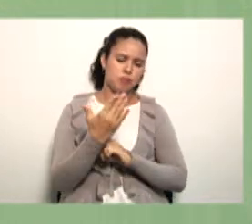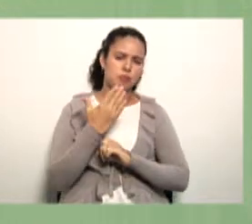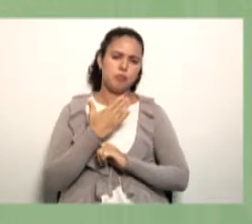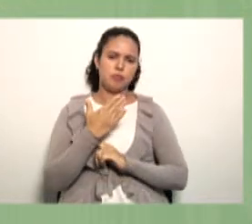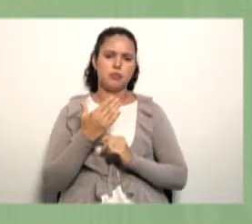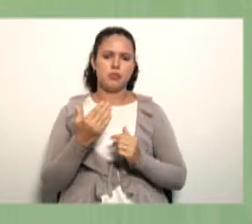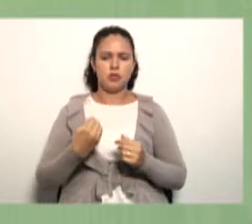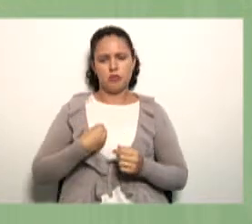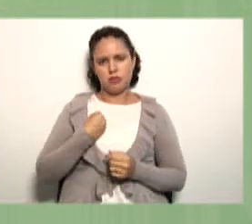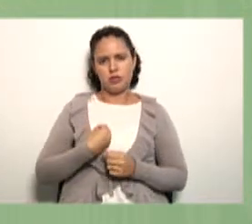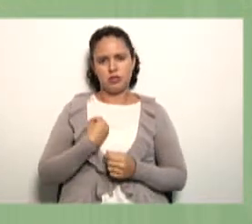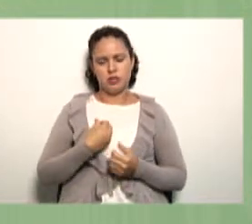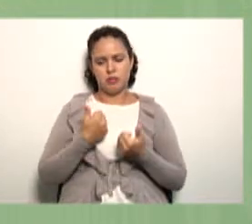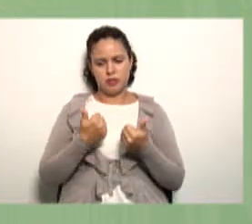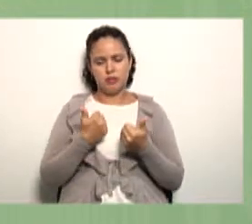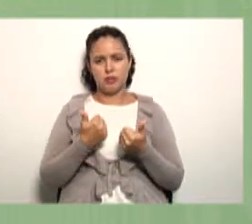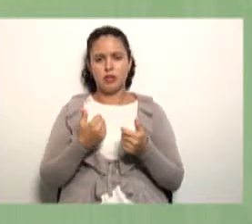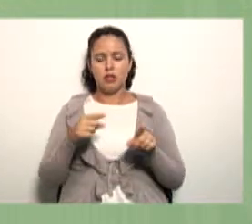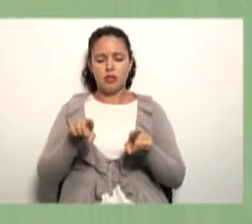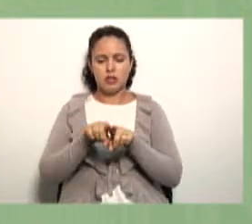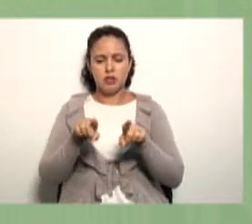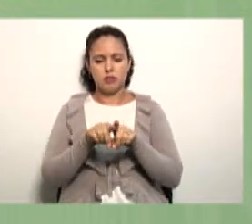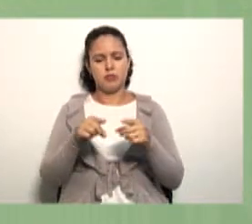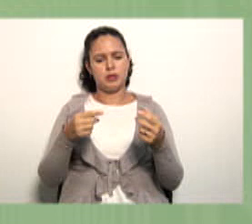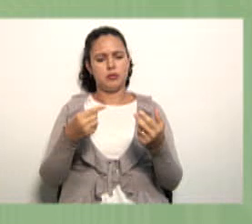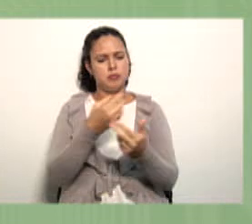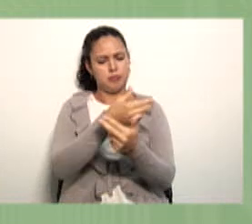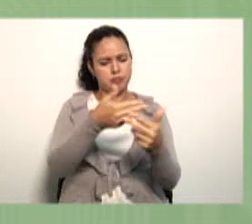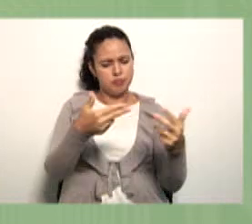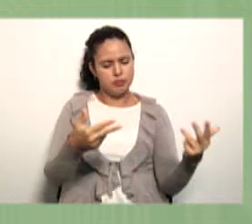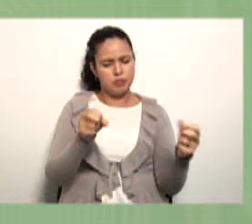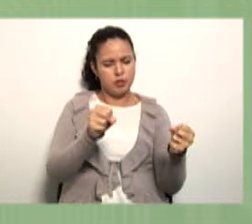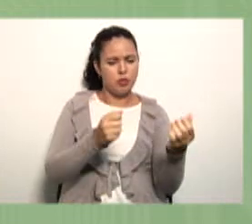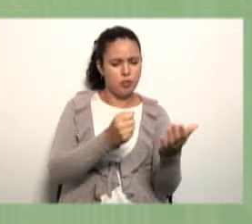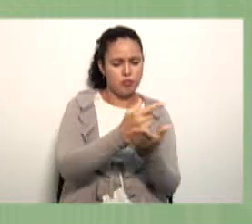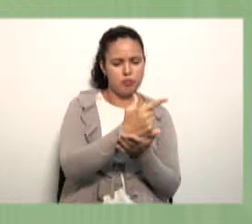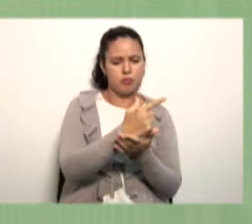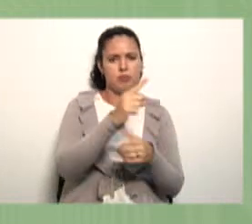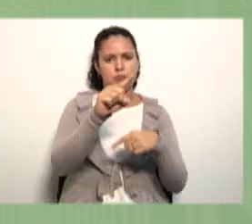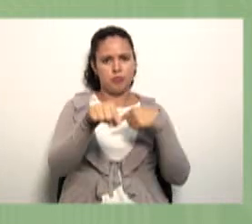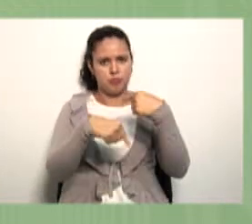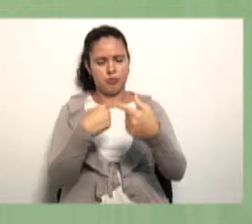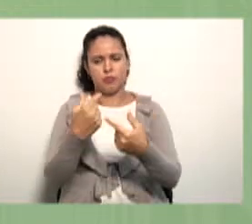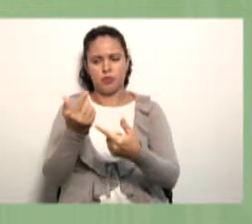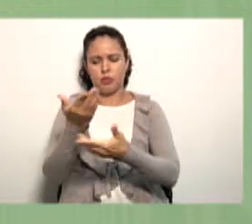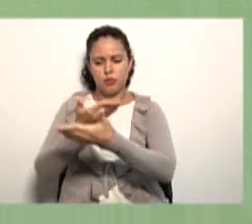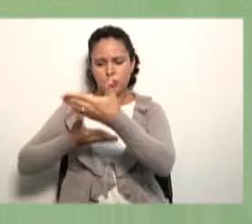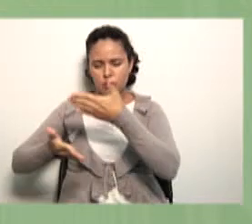Coisas que podem ser trocadas, coisas que podem ser compradas com dinheiro.